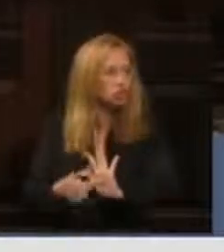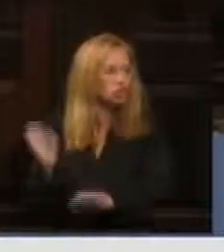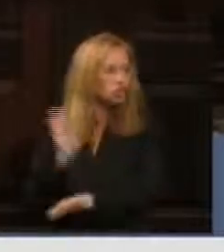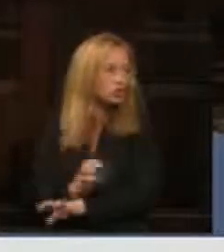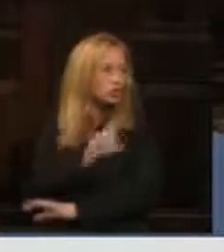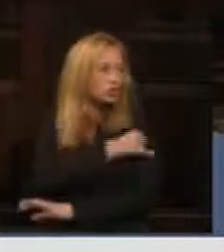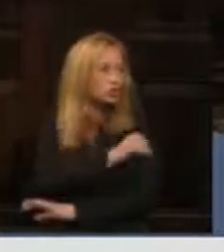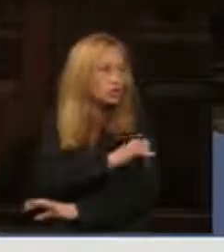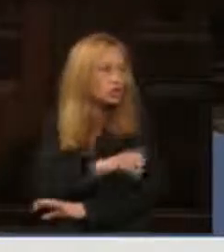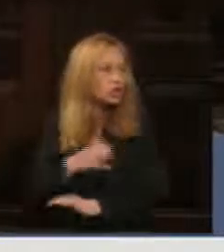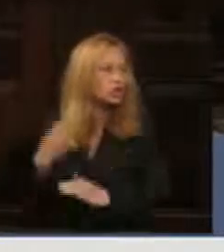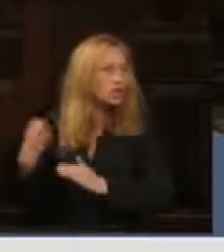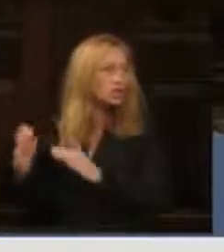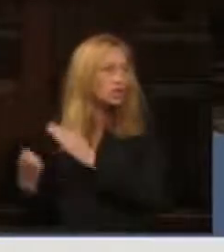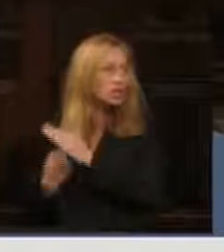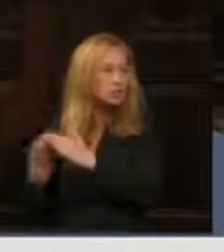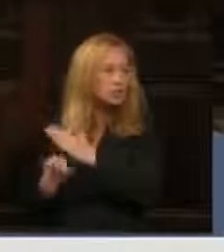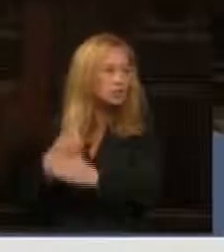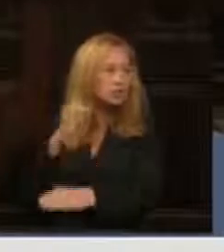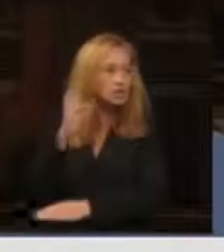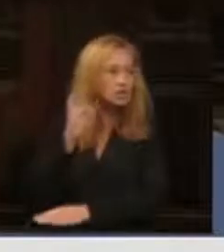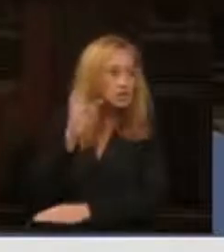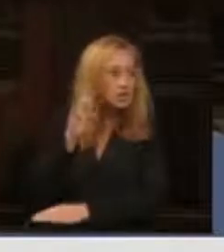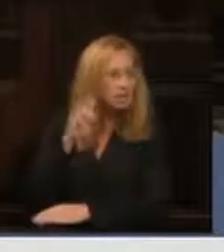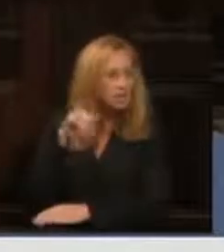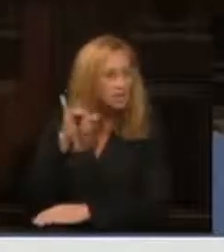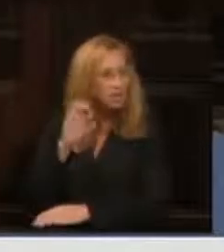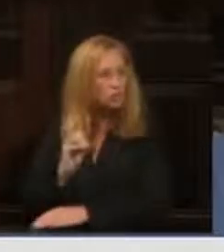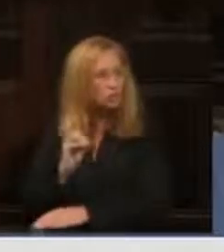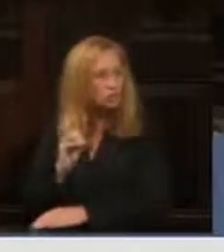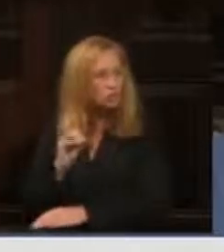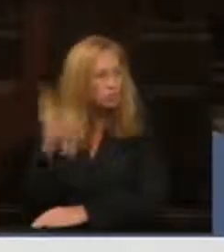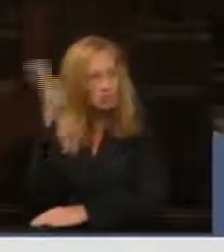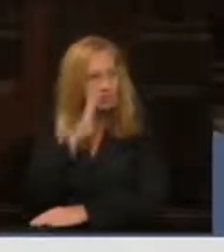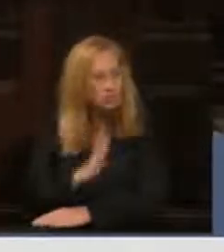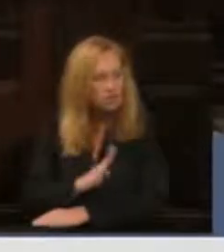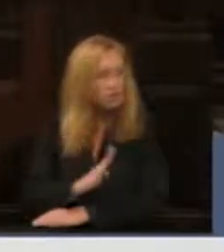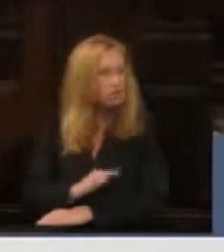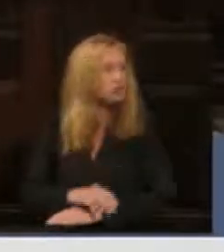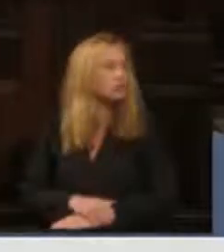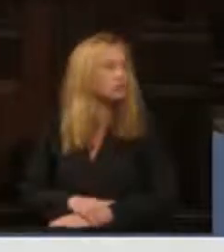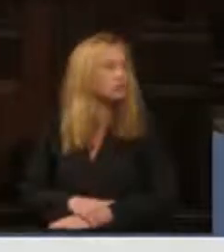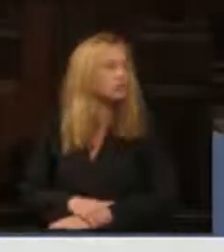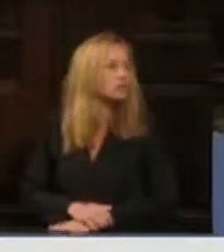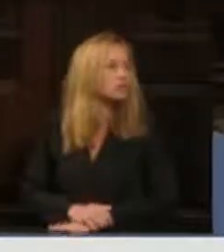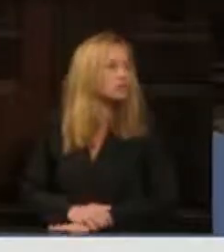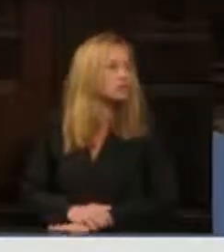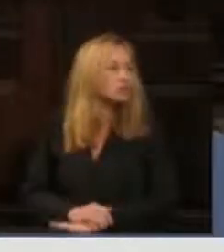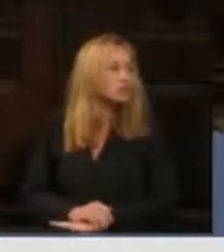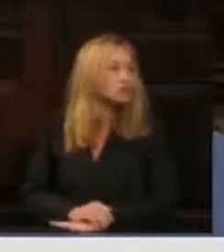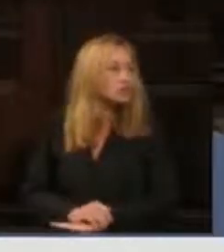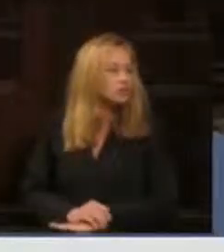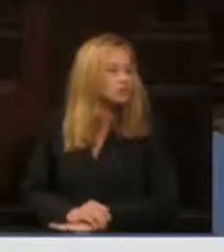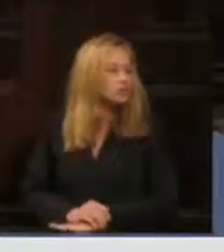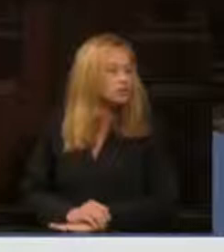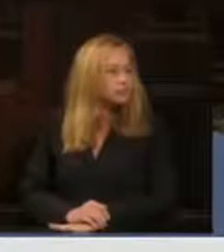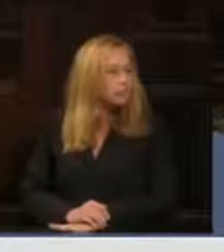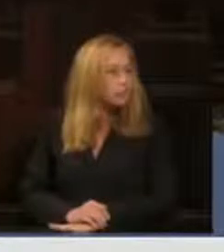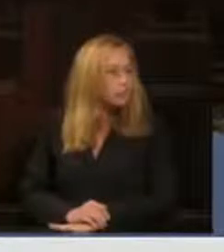a empresa Ternium Brasil, antiga ThyssenKrupp, Companhia Siderúrgica do